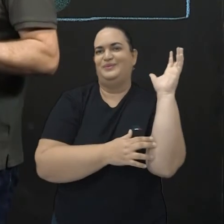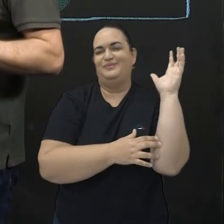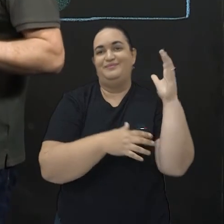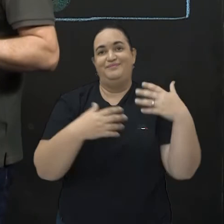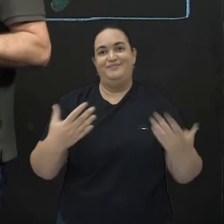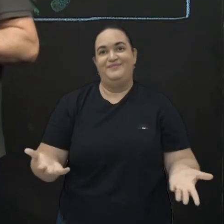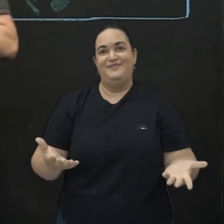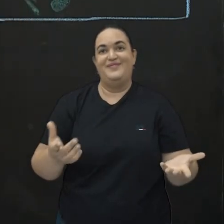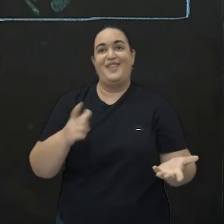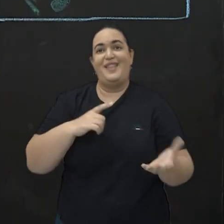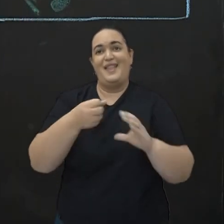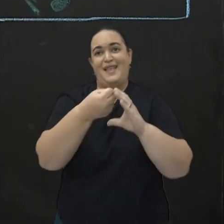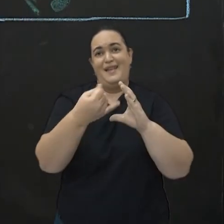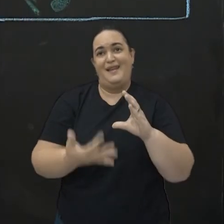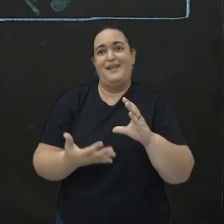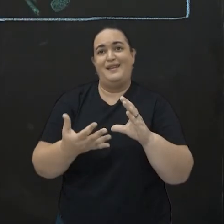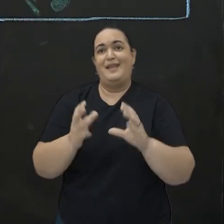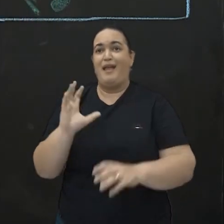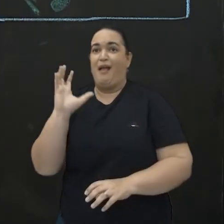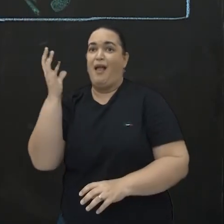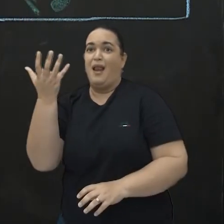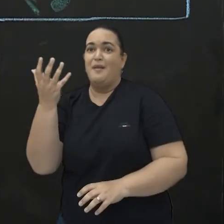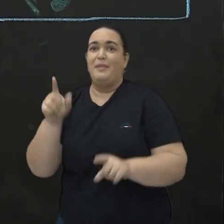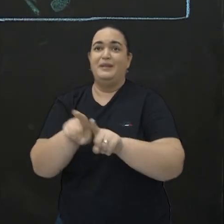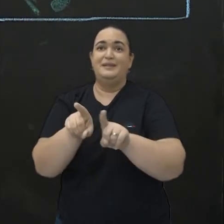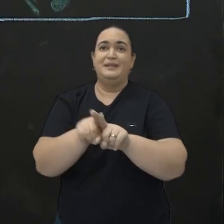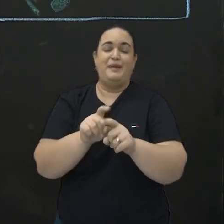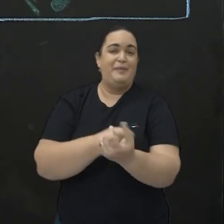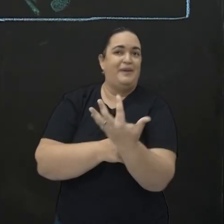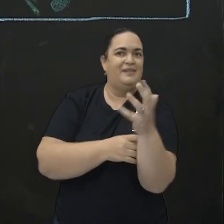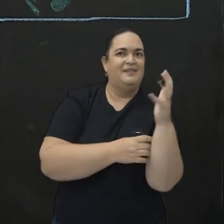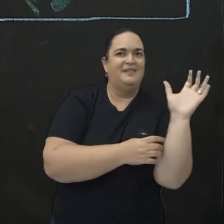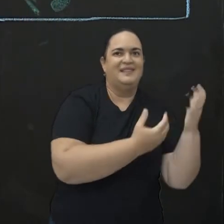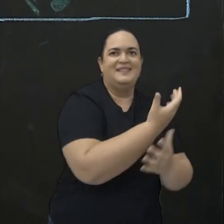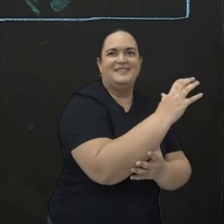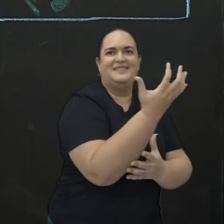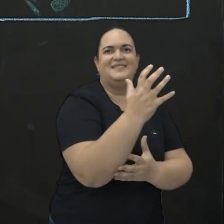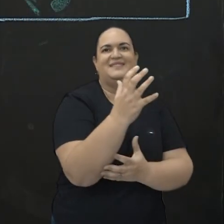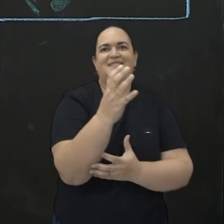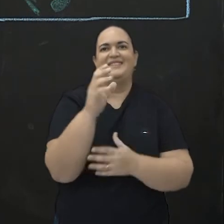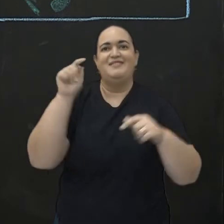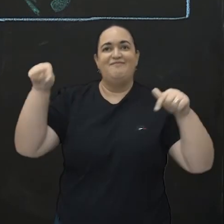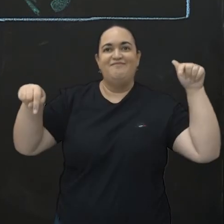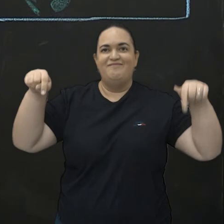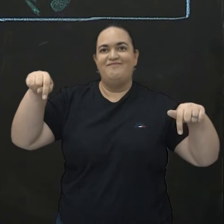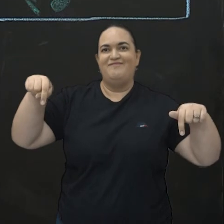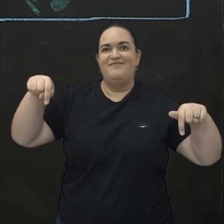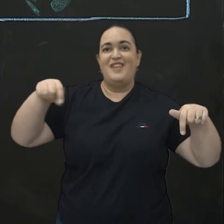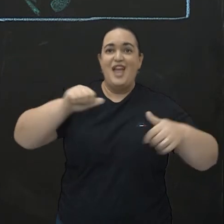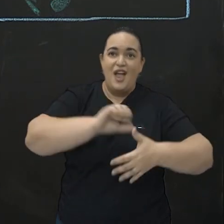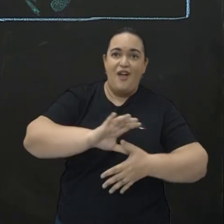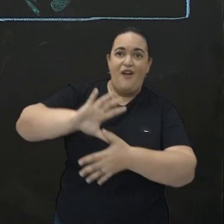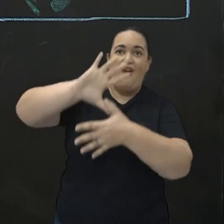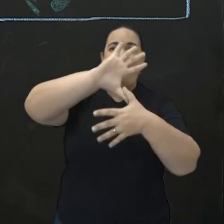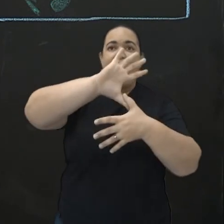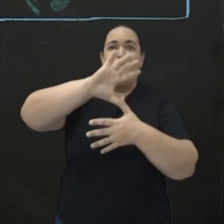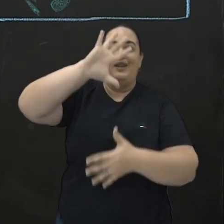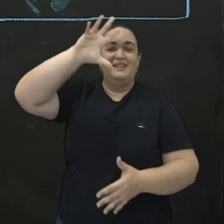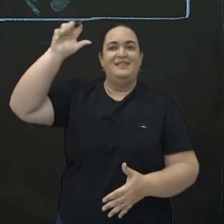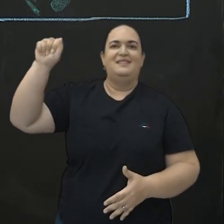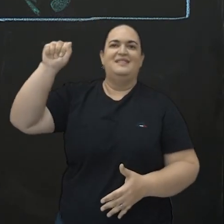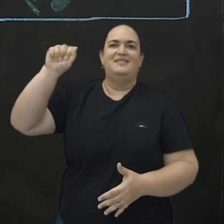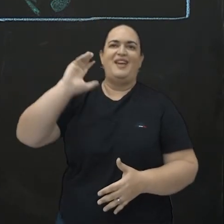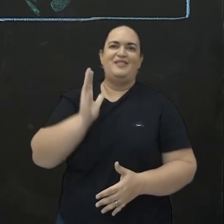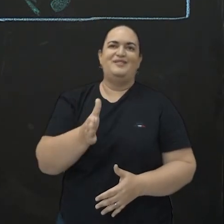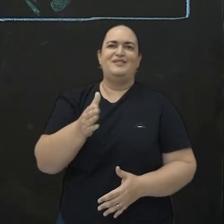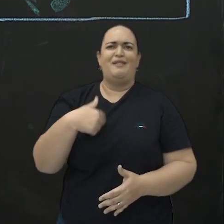então, caracterizamos o clima e a formação aí vegetal de todo o continente asiático. E eu espero que você